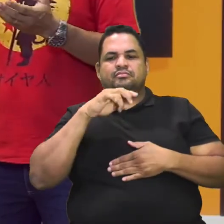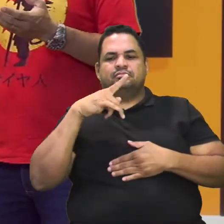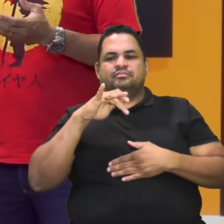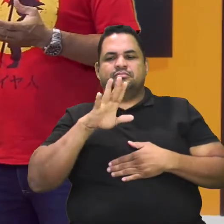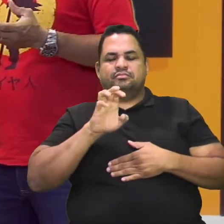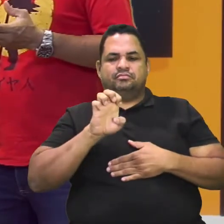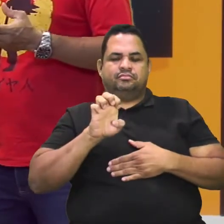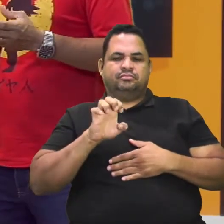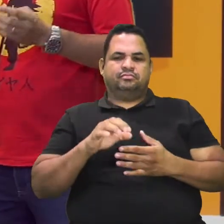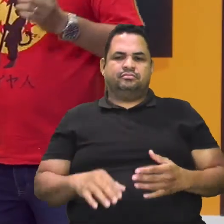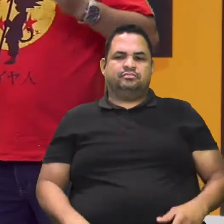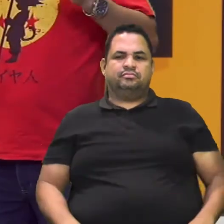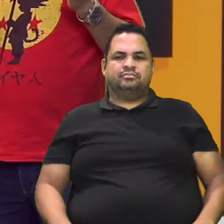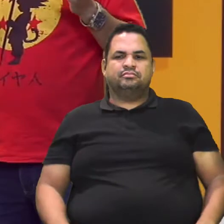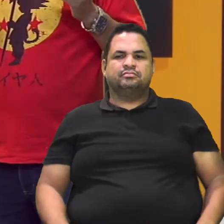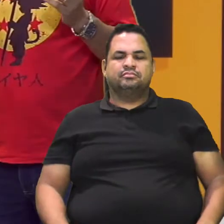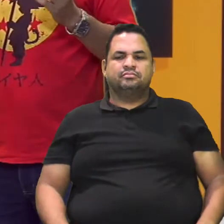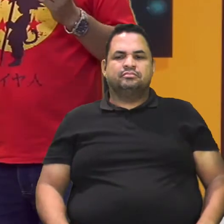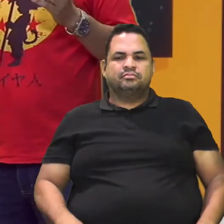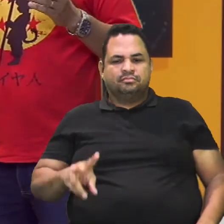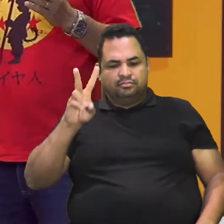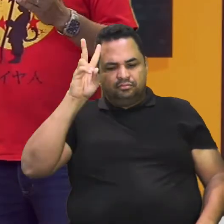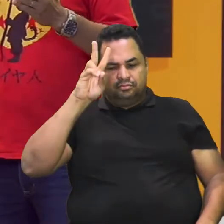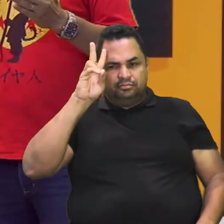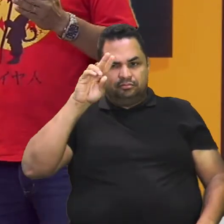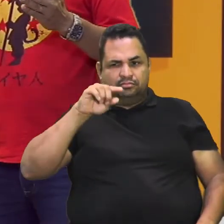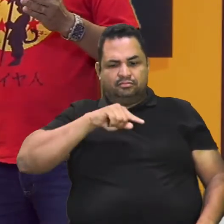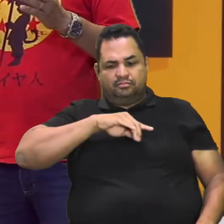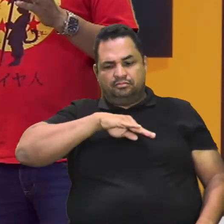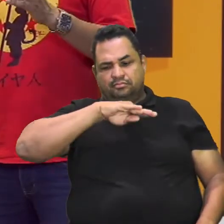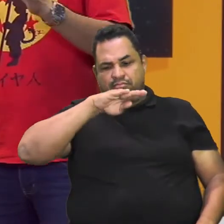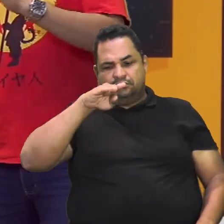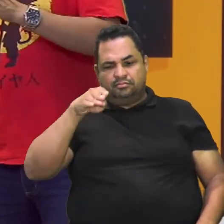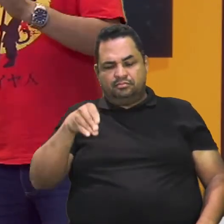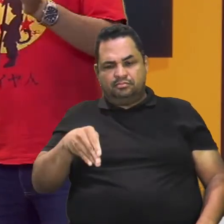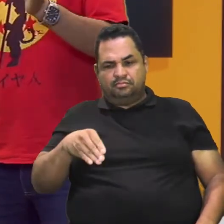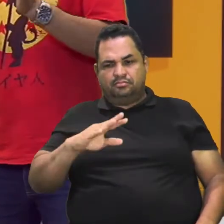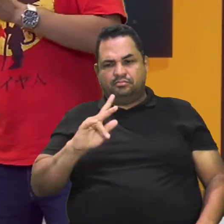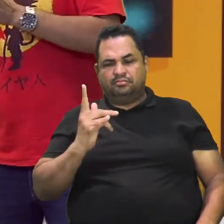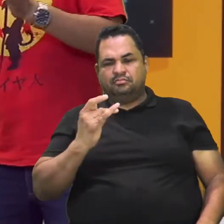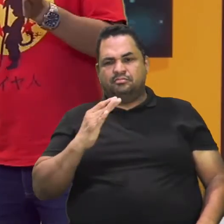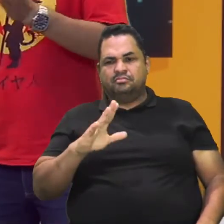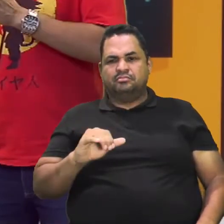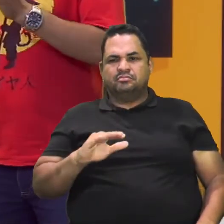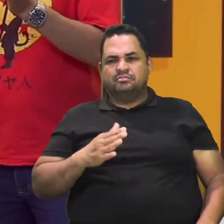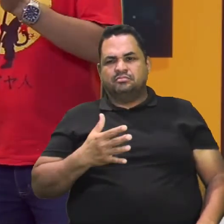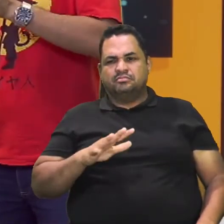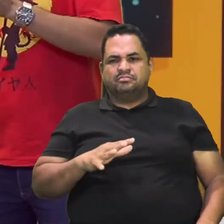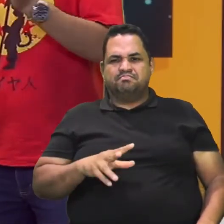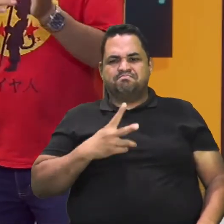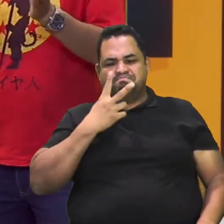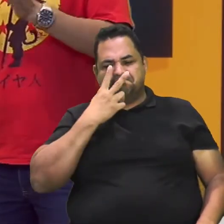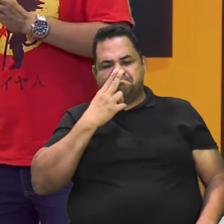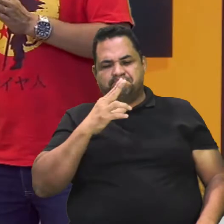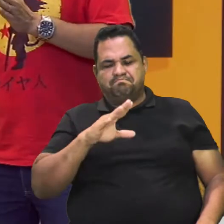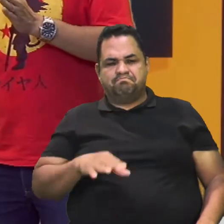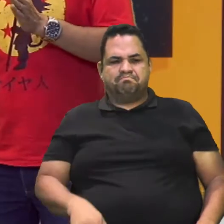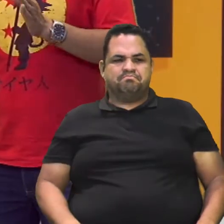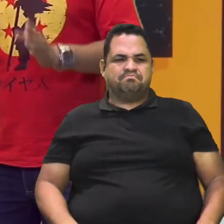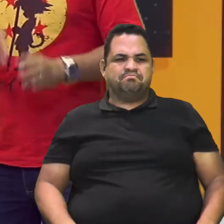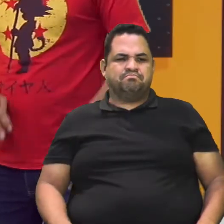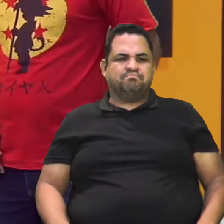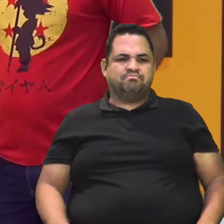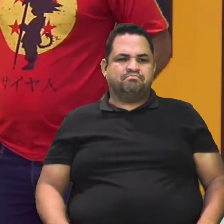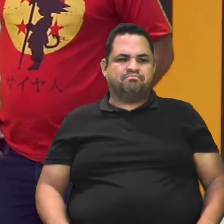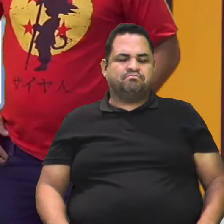uma elipse. Né? Então você vai lembrando, aí tem a parábola e a hipérbole. A parábola e a hipérbole são meio que parecidos. Mas vocês